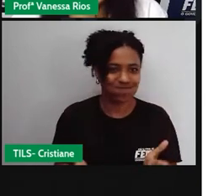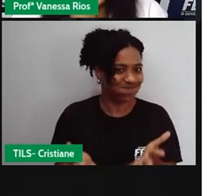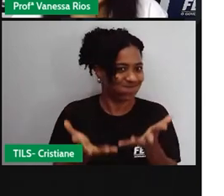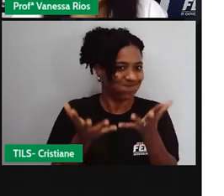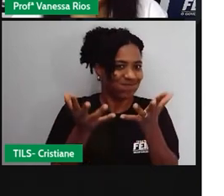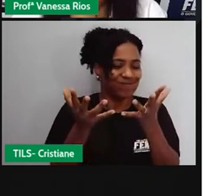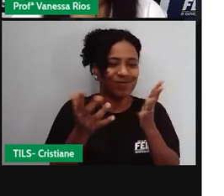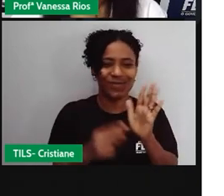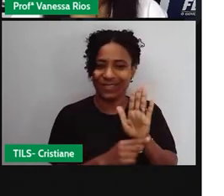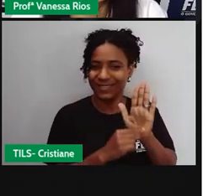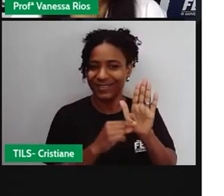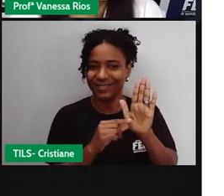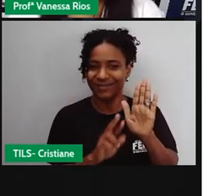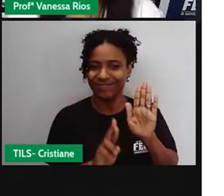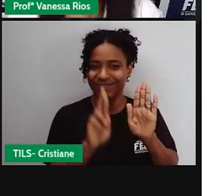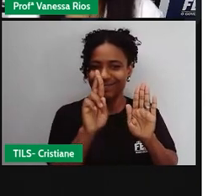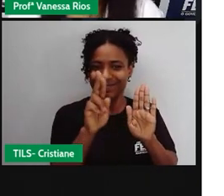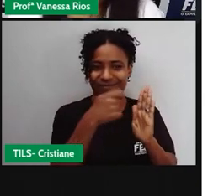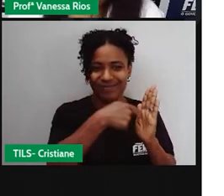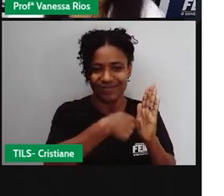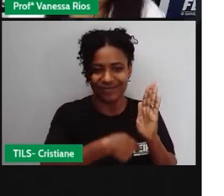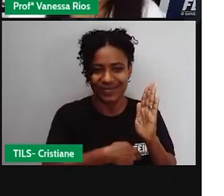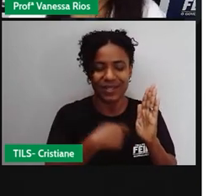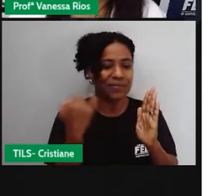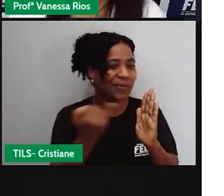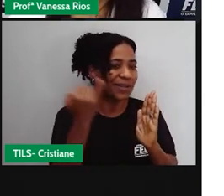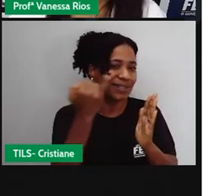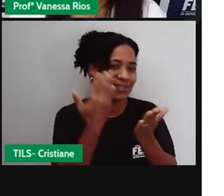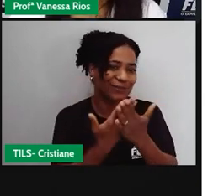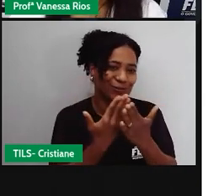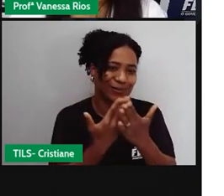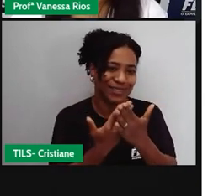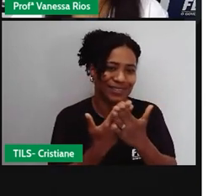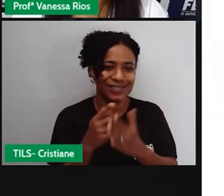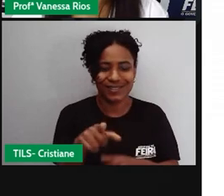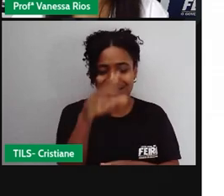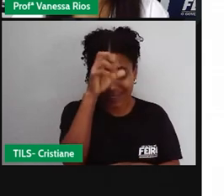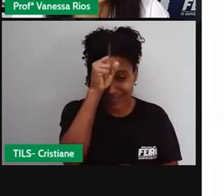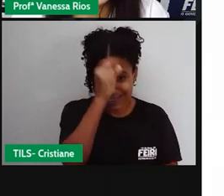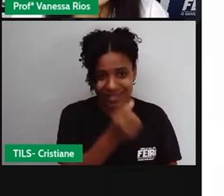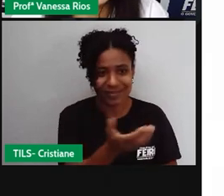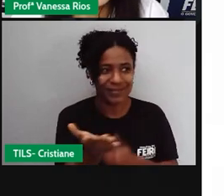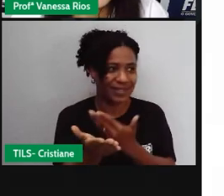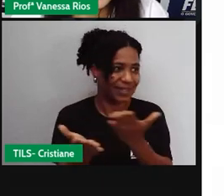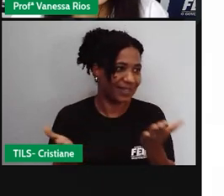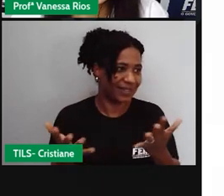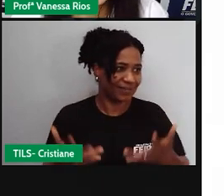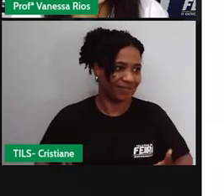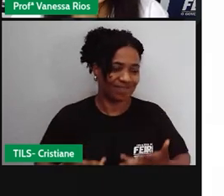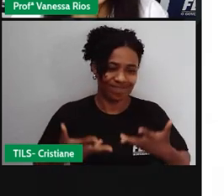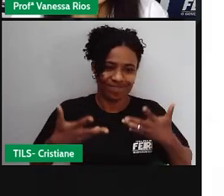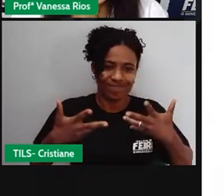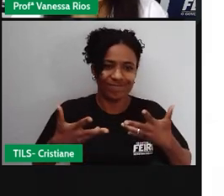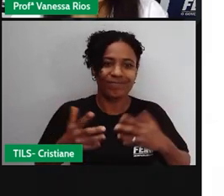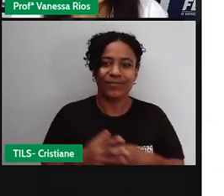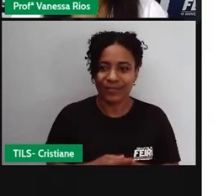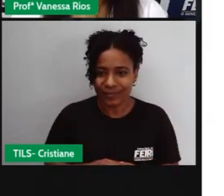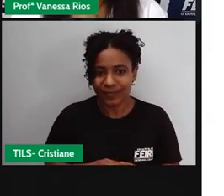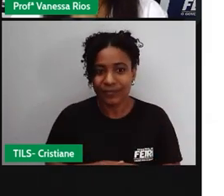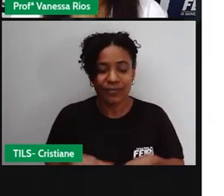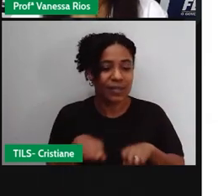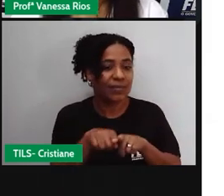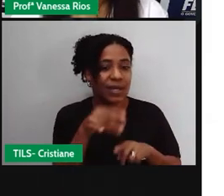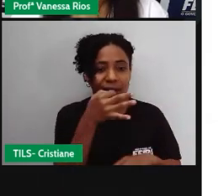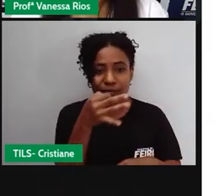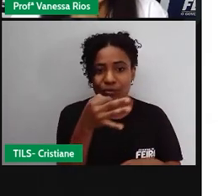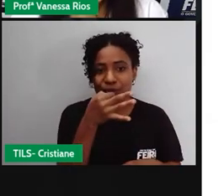tão importante na vida de qualquer estudante, na vida também da gente como pessoa. A sugestão aí é falar